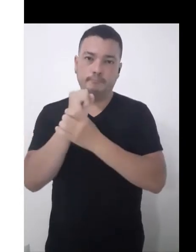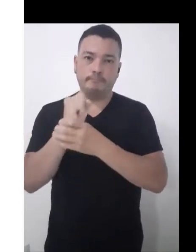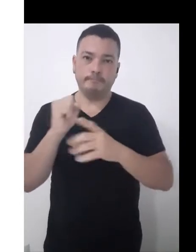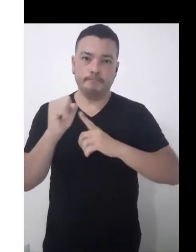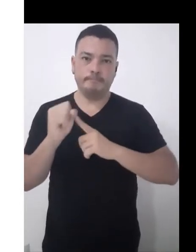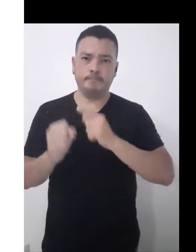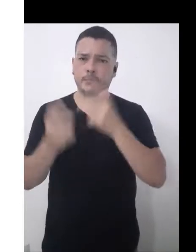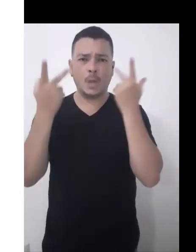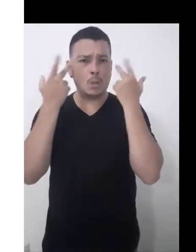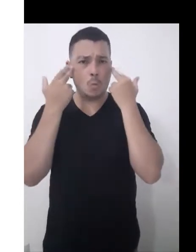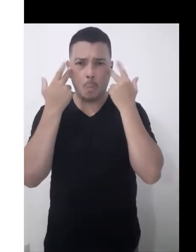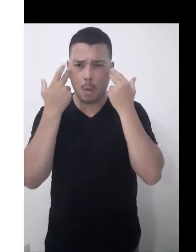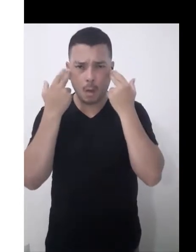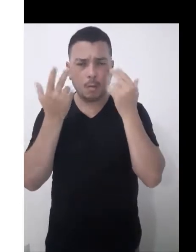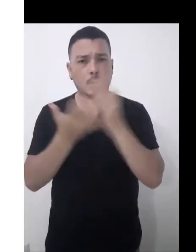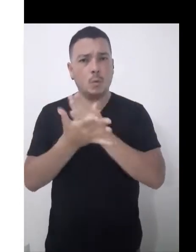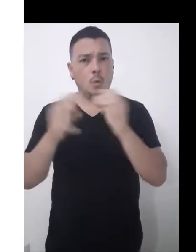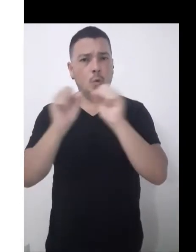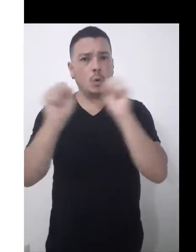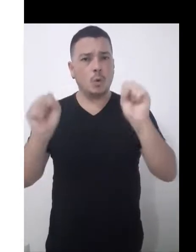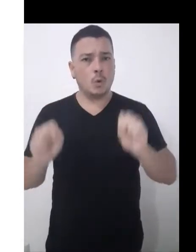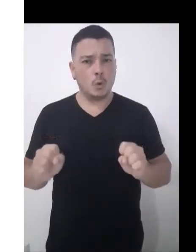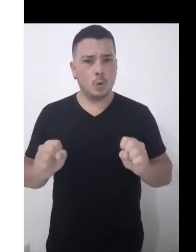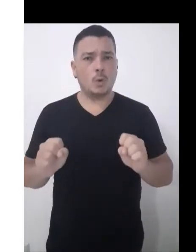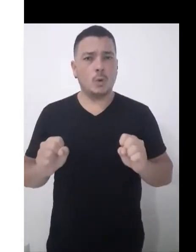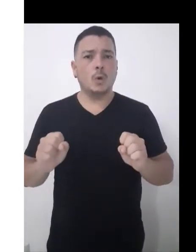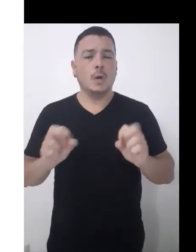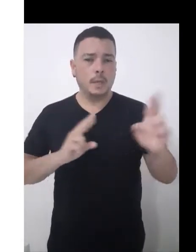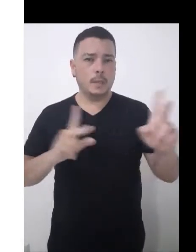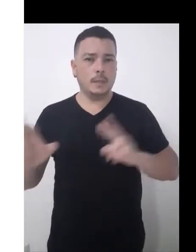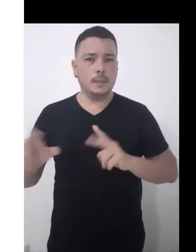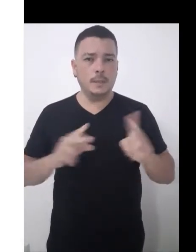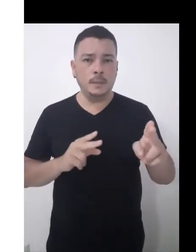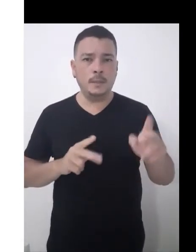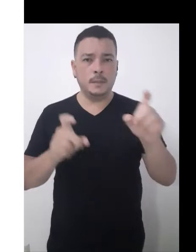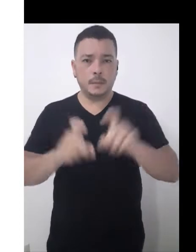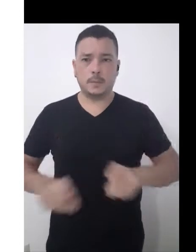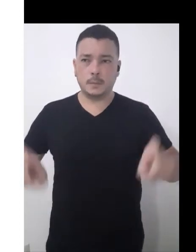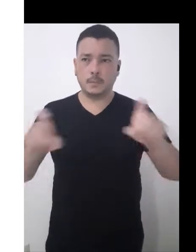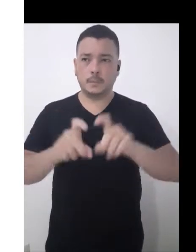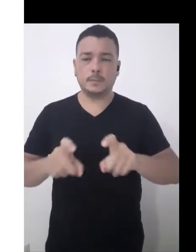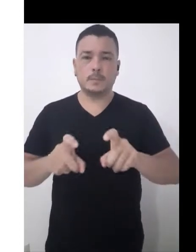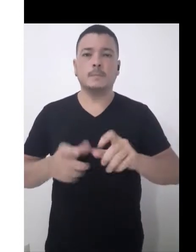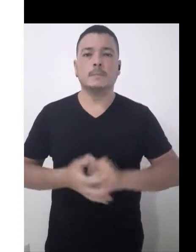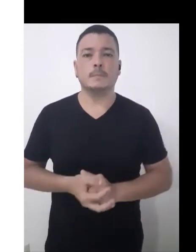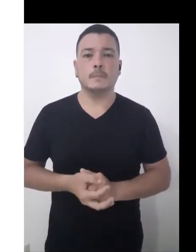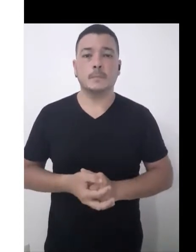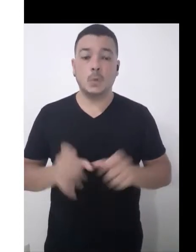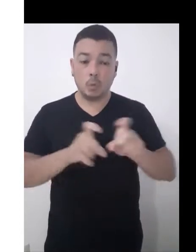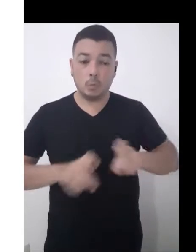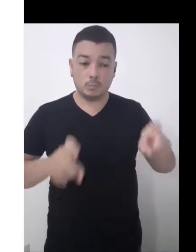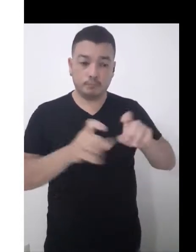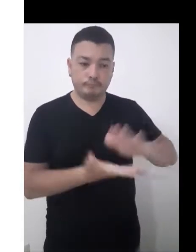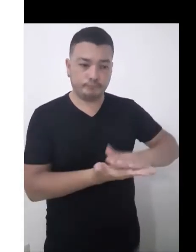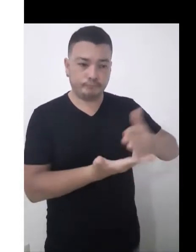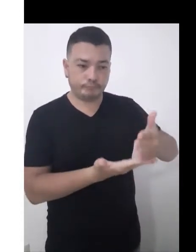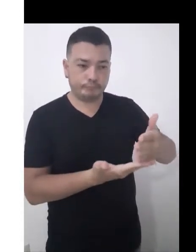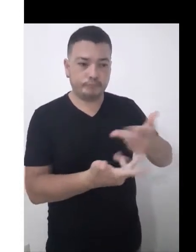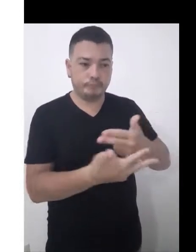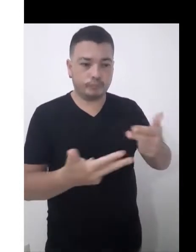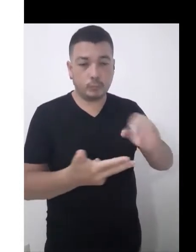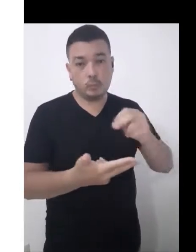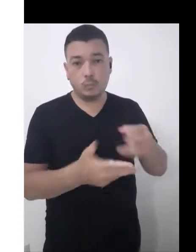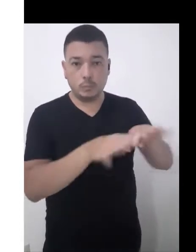bem comum em sistemas mais diferenciados, como computadores do tipo servidor. Em computadores de mesa, que são computadores de desktop,